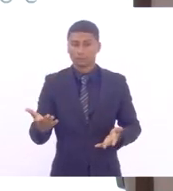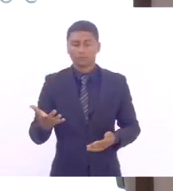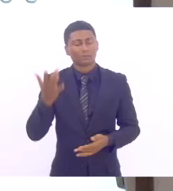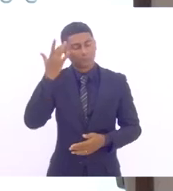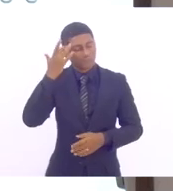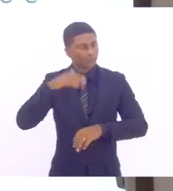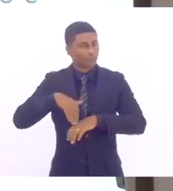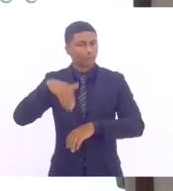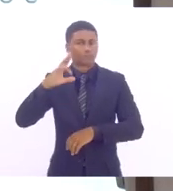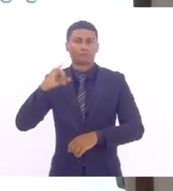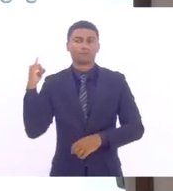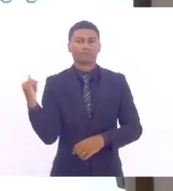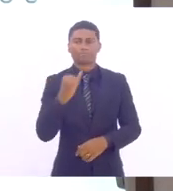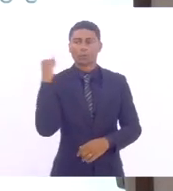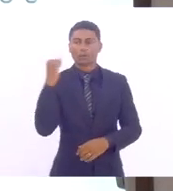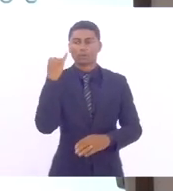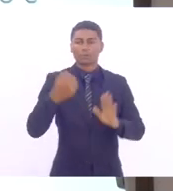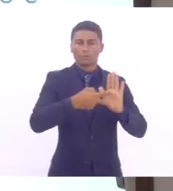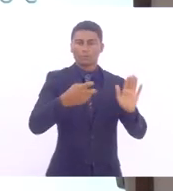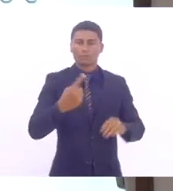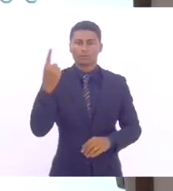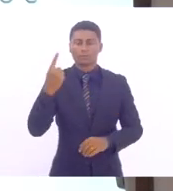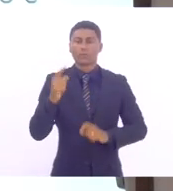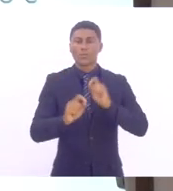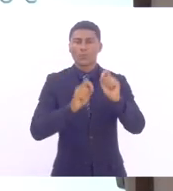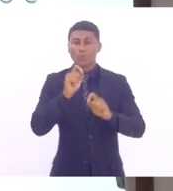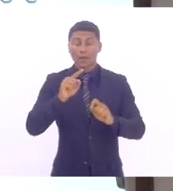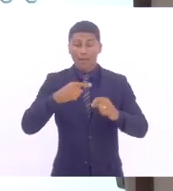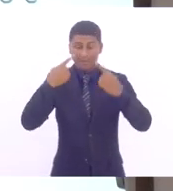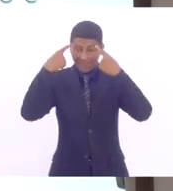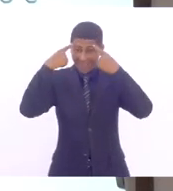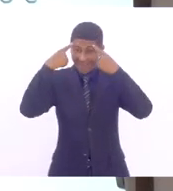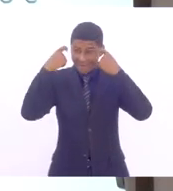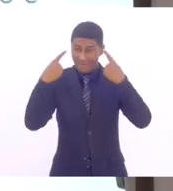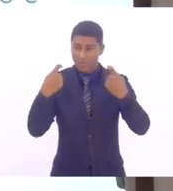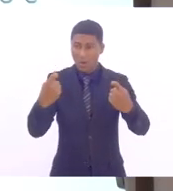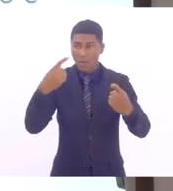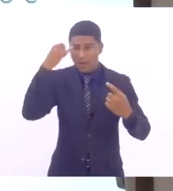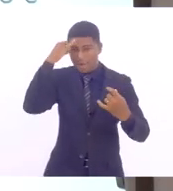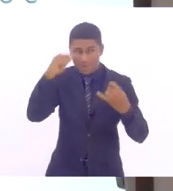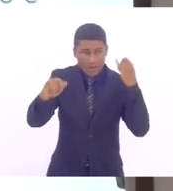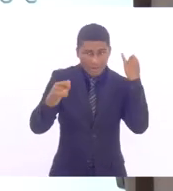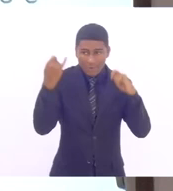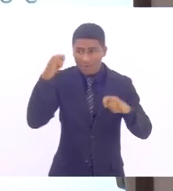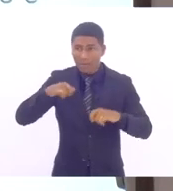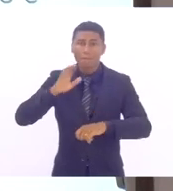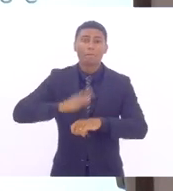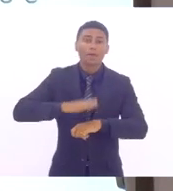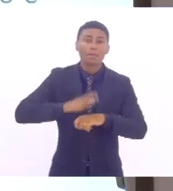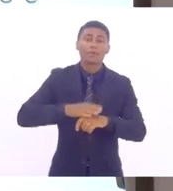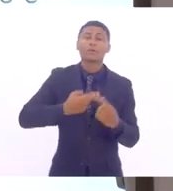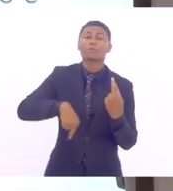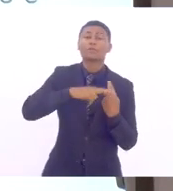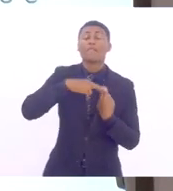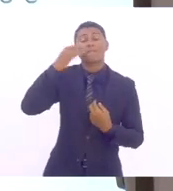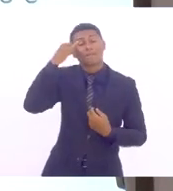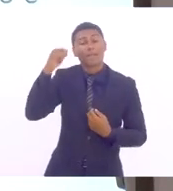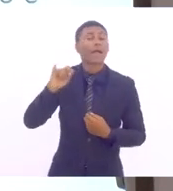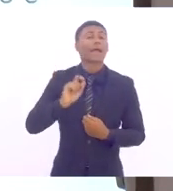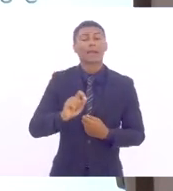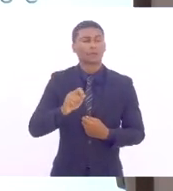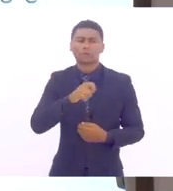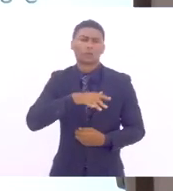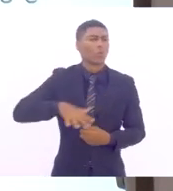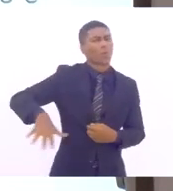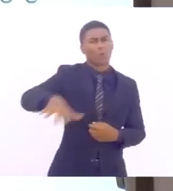mais importantes do Estatuto do Torcedor, que é a prevenção da violência no estádio cabe a todos, tá? A todos, as torcidas organizadas,